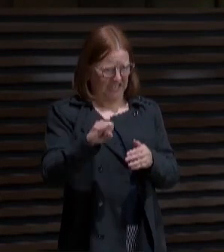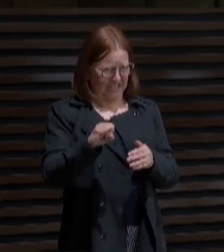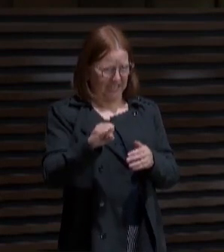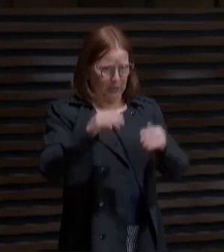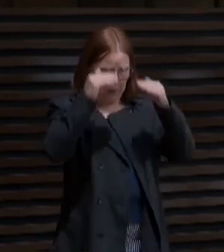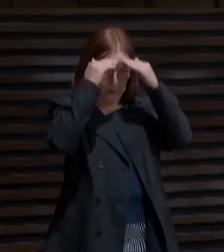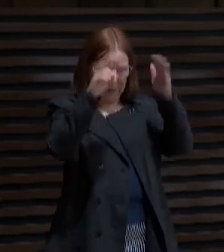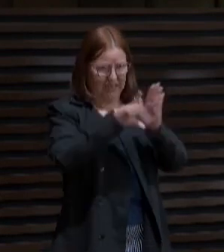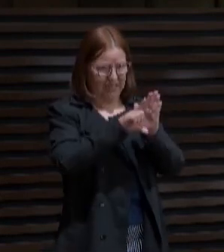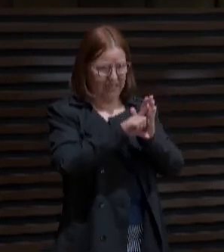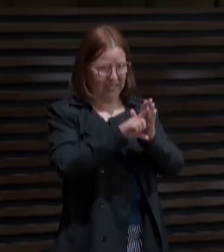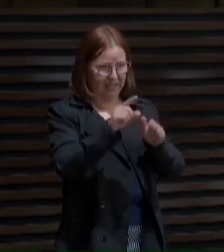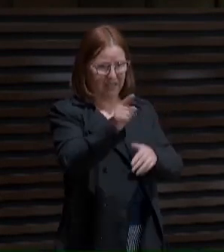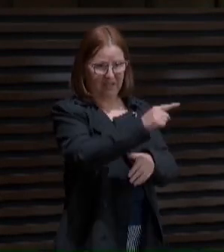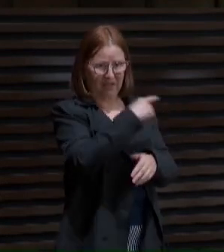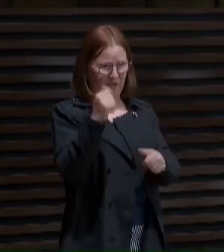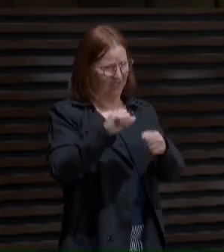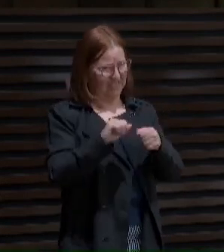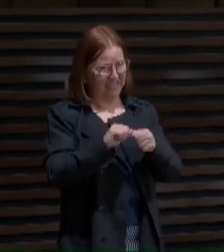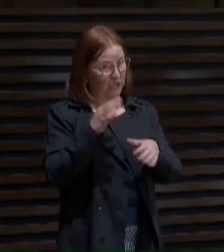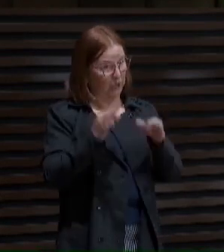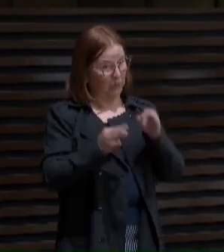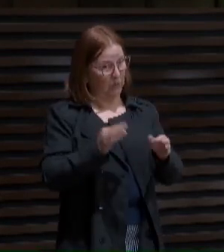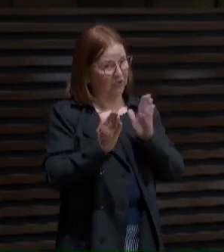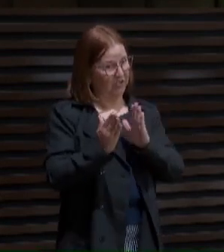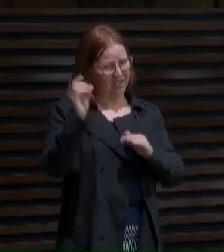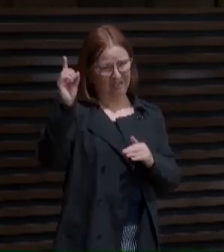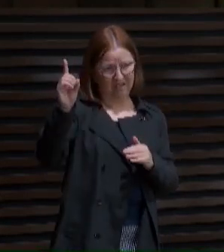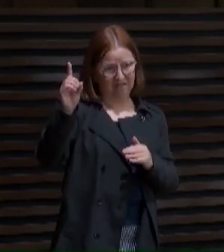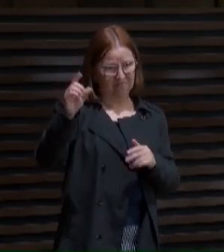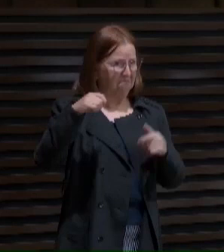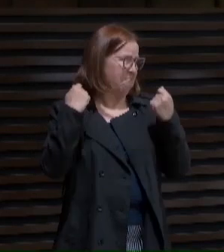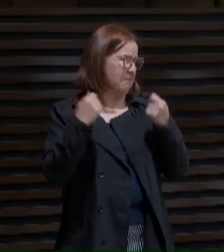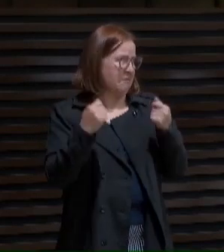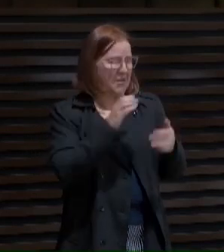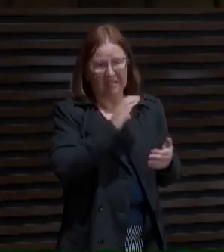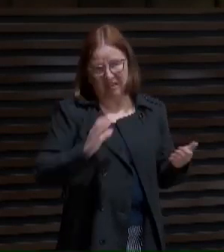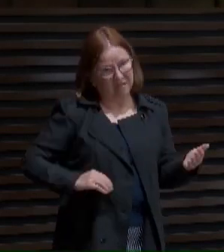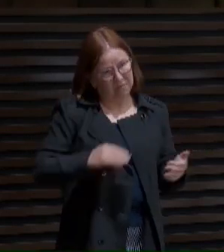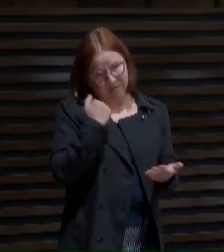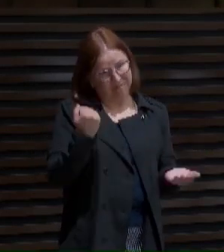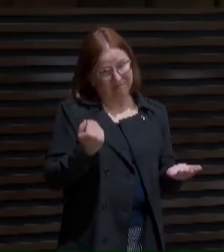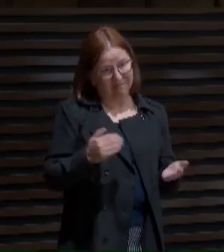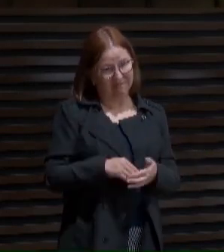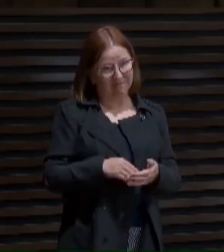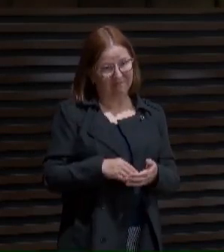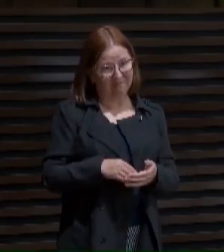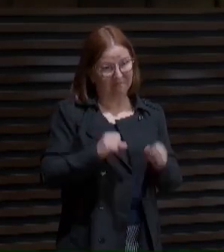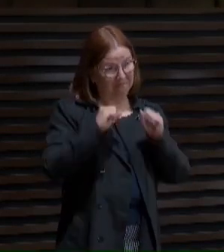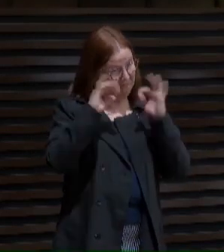tornasse justos diante de Deus, não haveria necessidade alguma de Cristo morrer. É